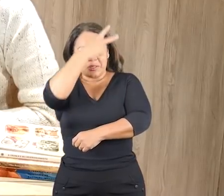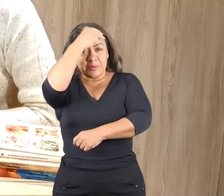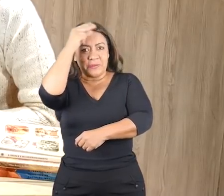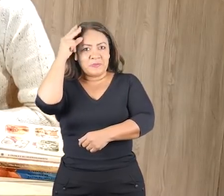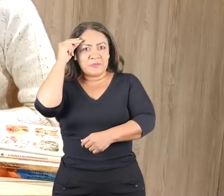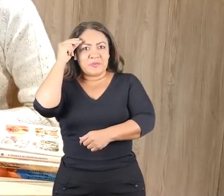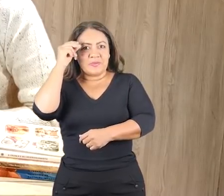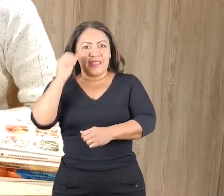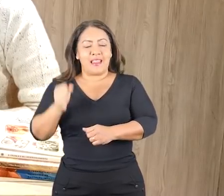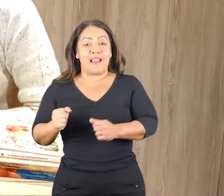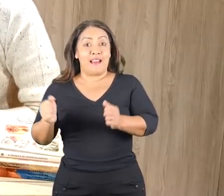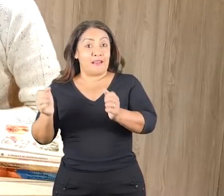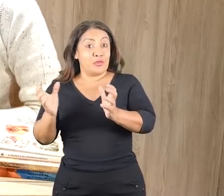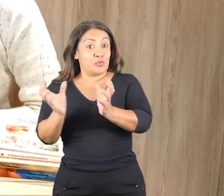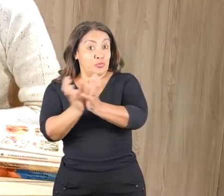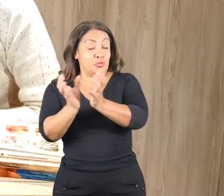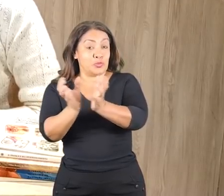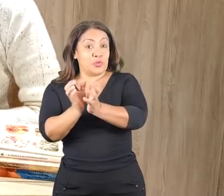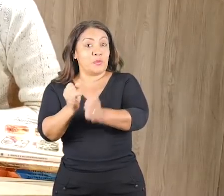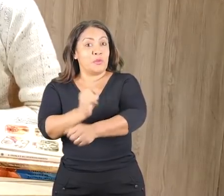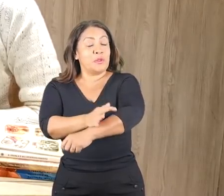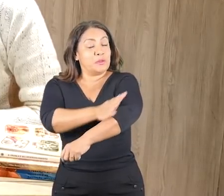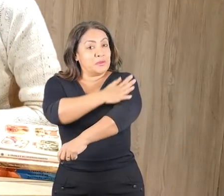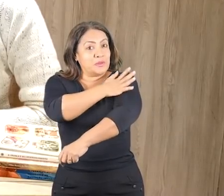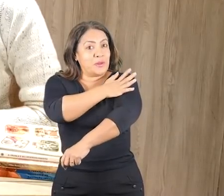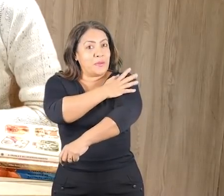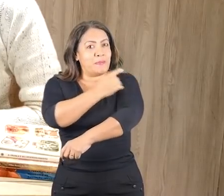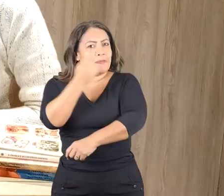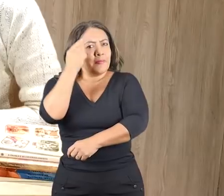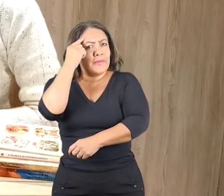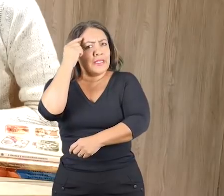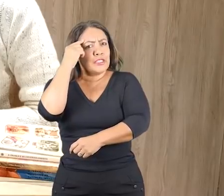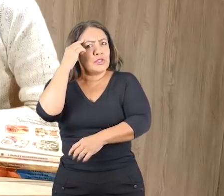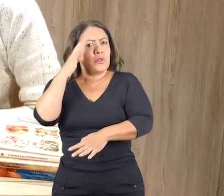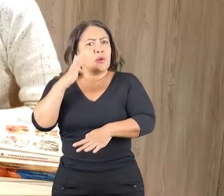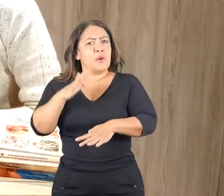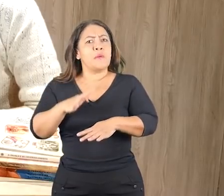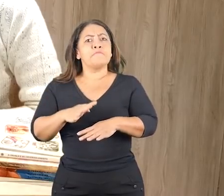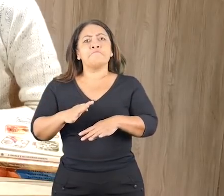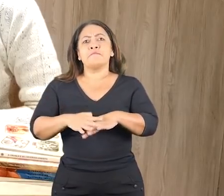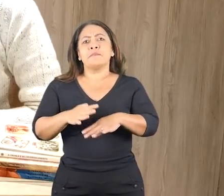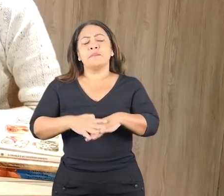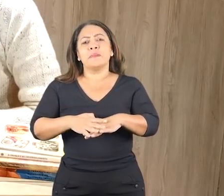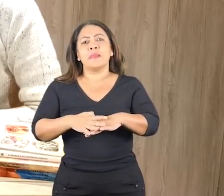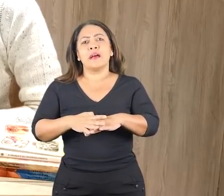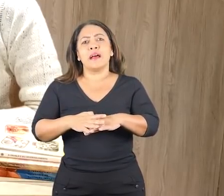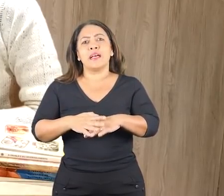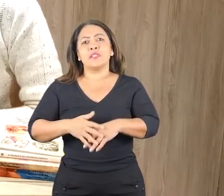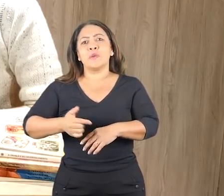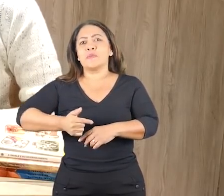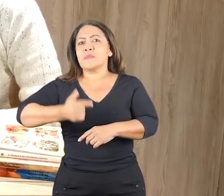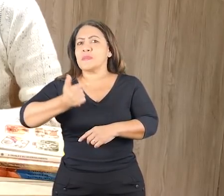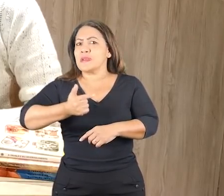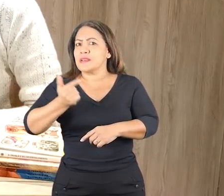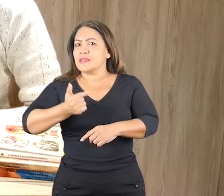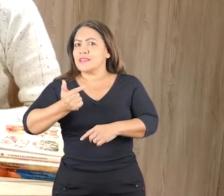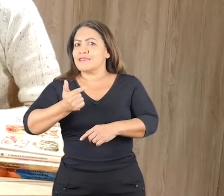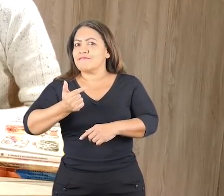educação infantil, então, pensou uma temática para esse segundo encontro sobre a